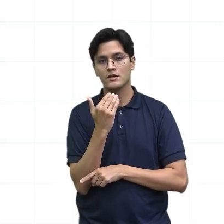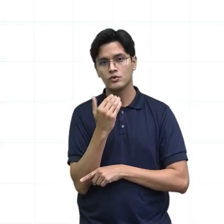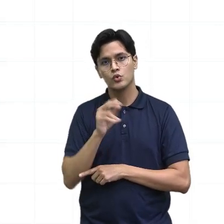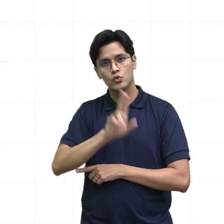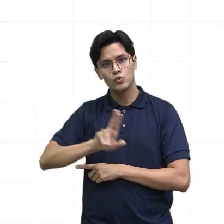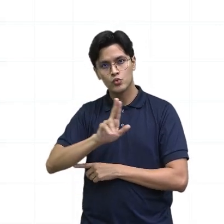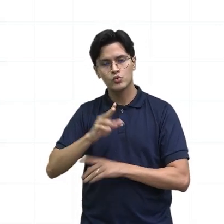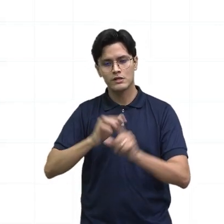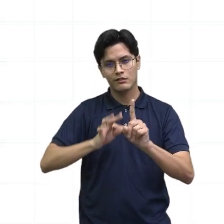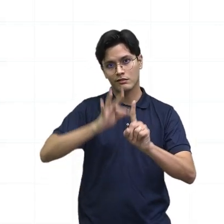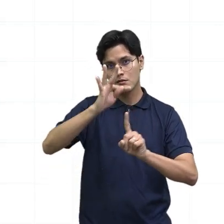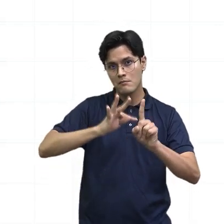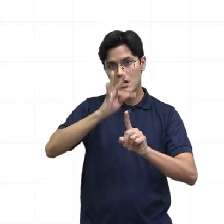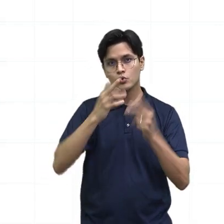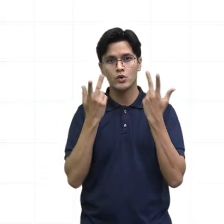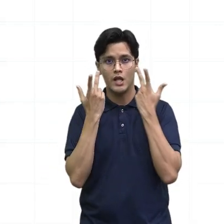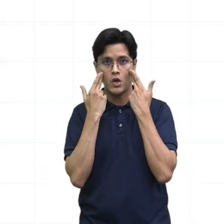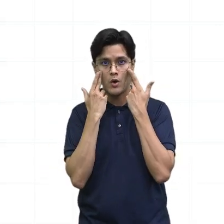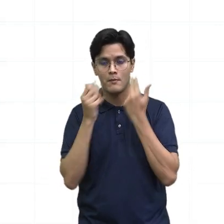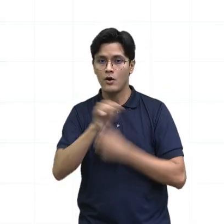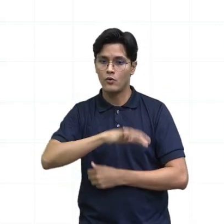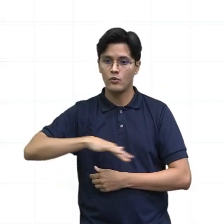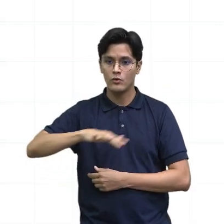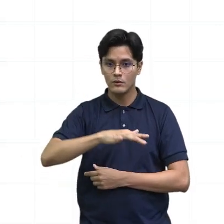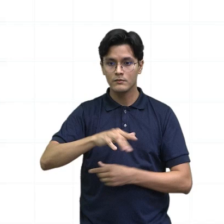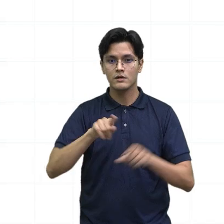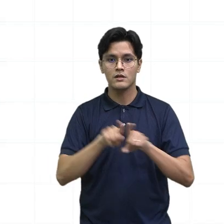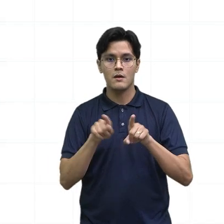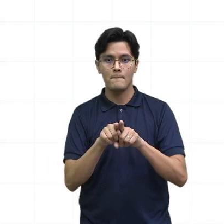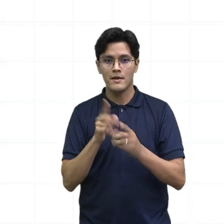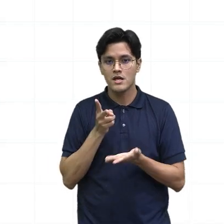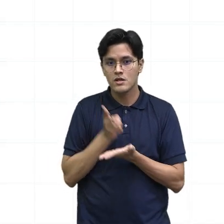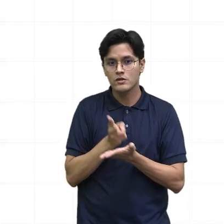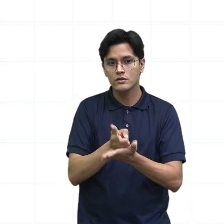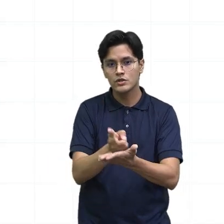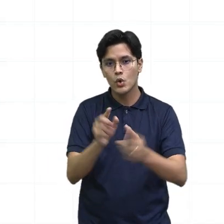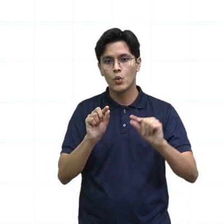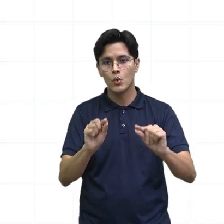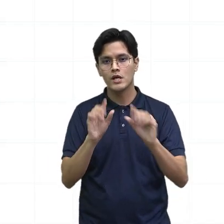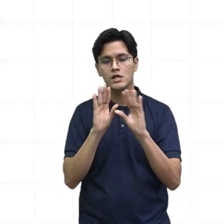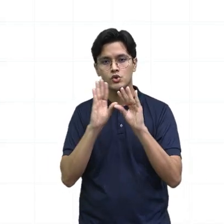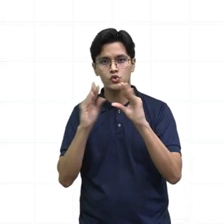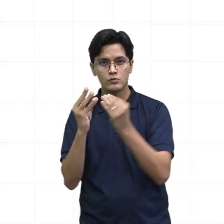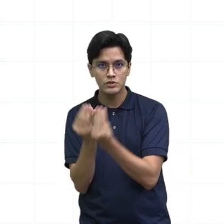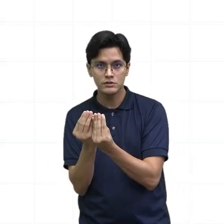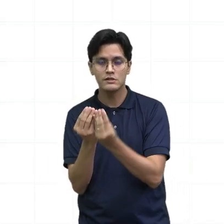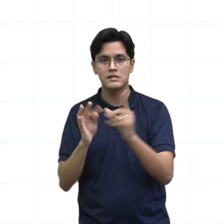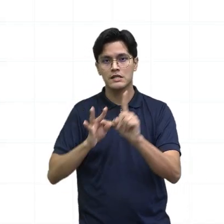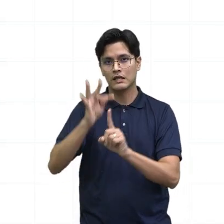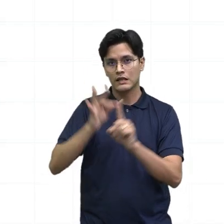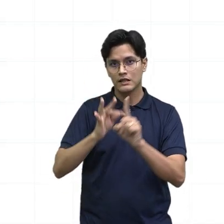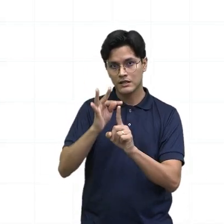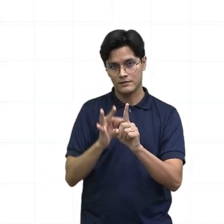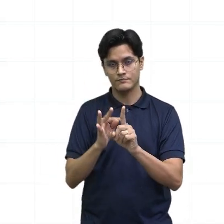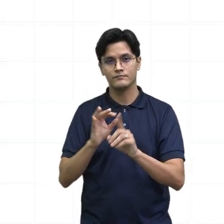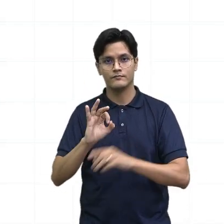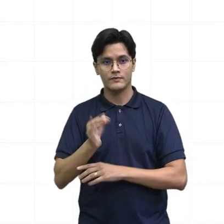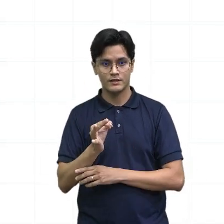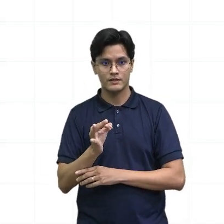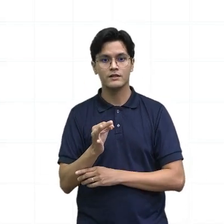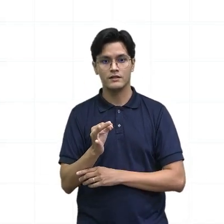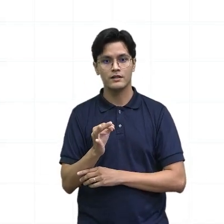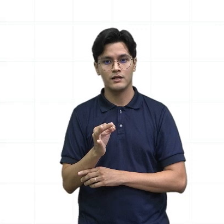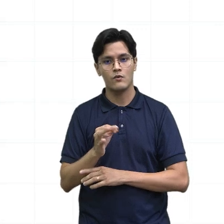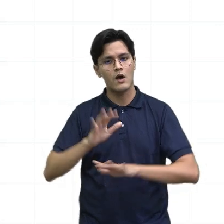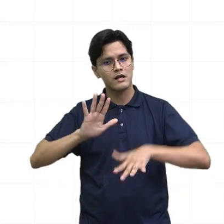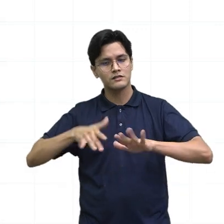a preservação das substâncias termossensíveis, que muitas vezes conferem aroma e sabor a estes